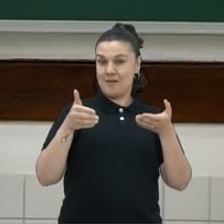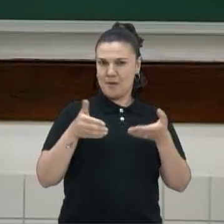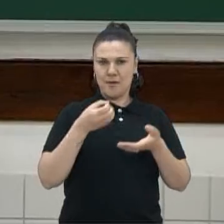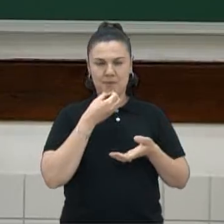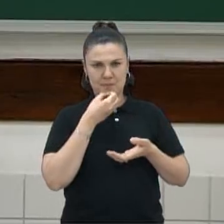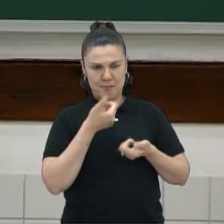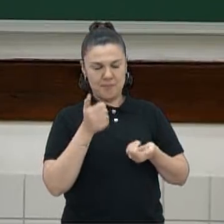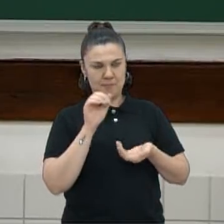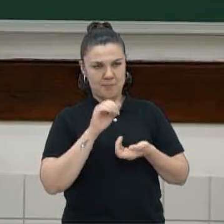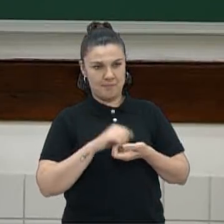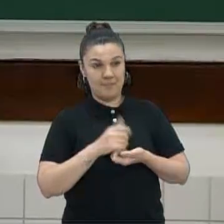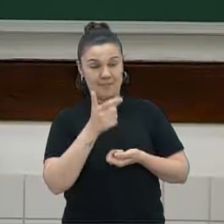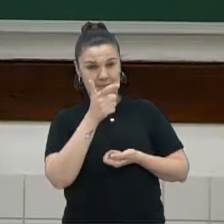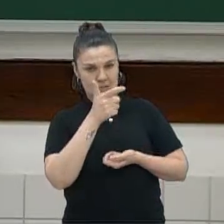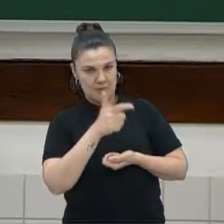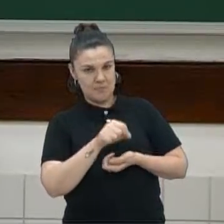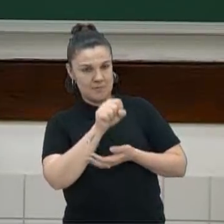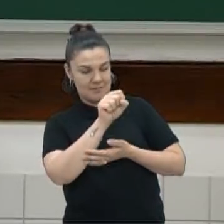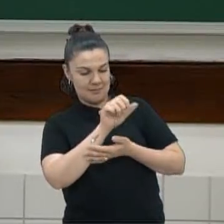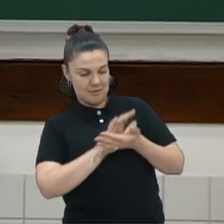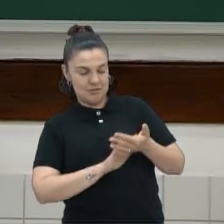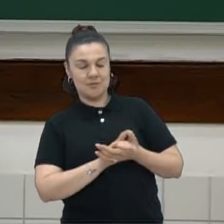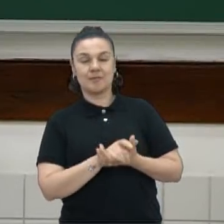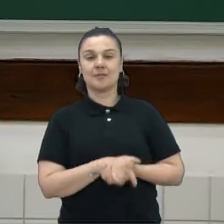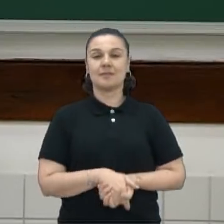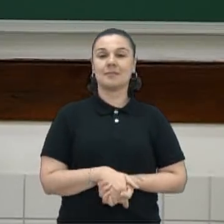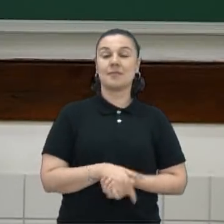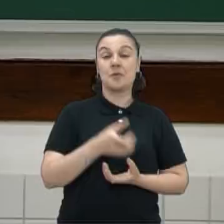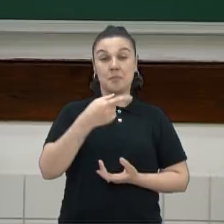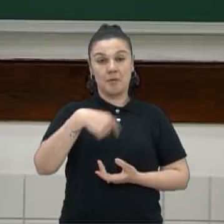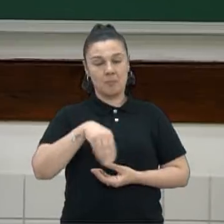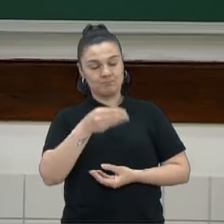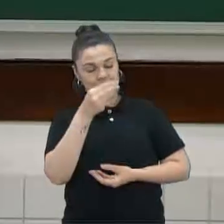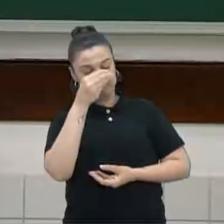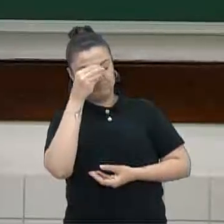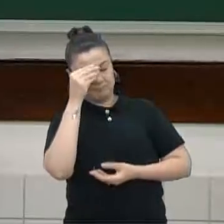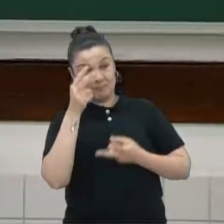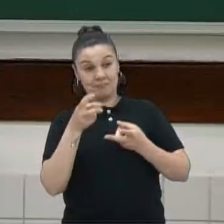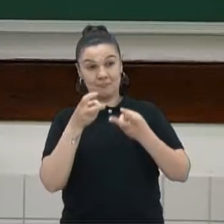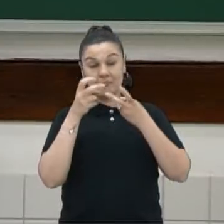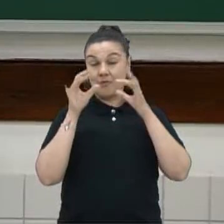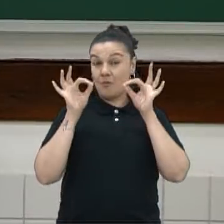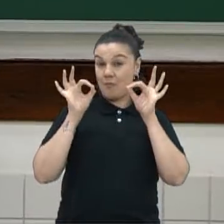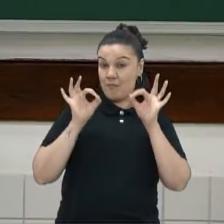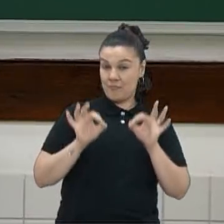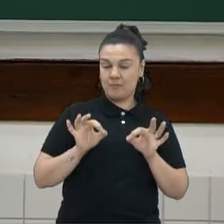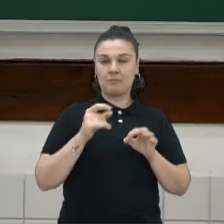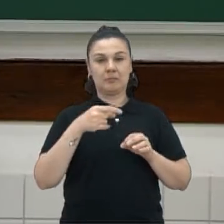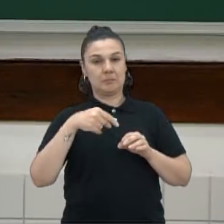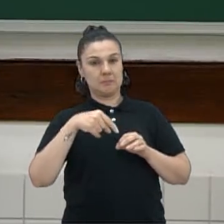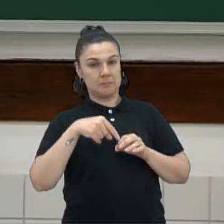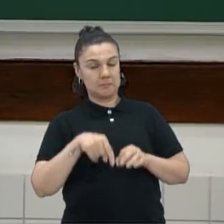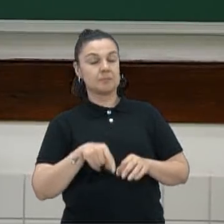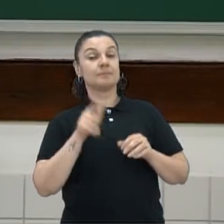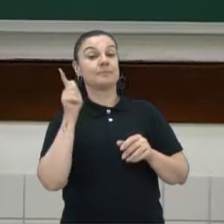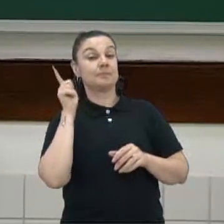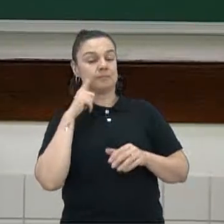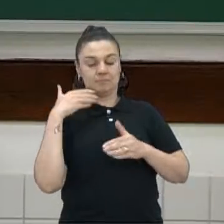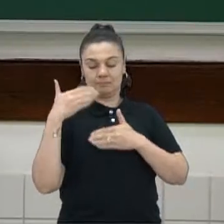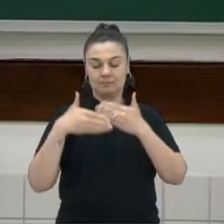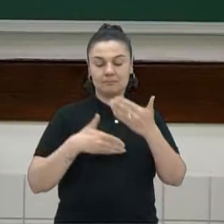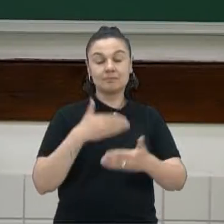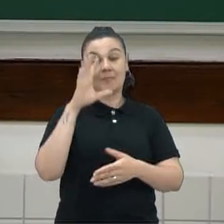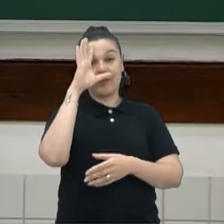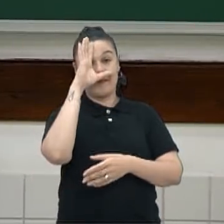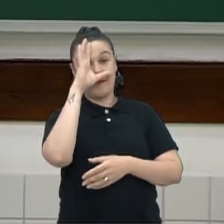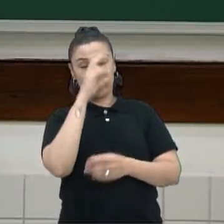Bom, pessoal, vamos a mais um exercício para a gente verificar se realmente vocês estão conseguindo